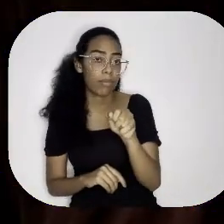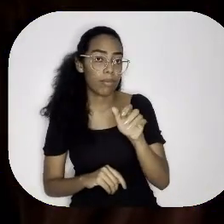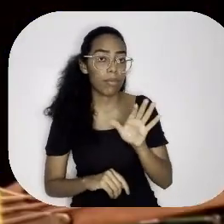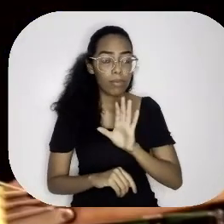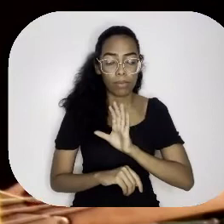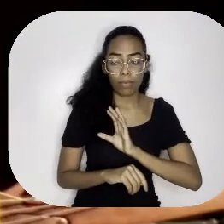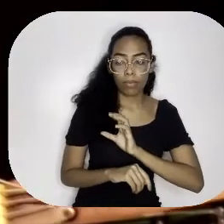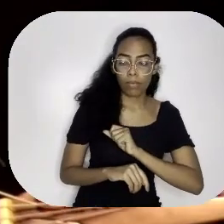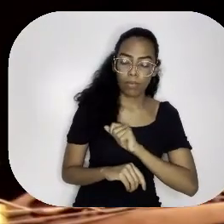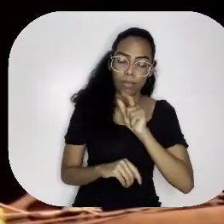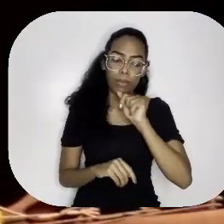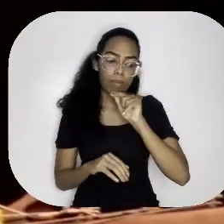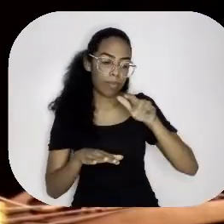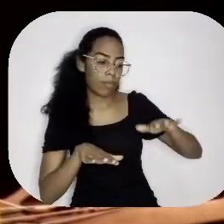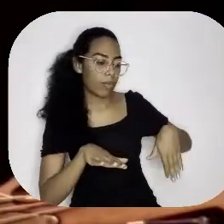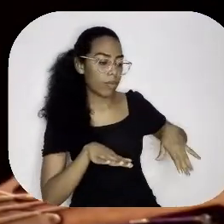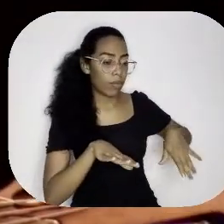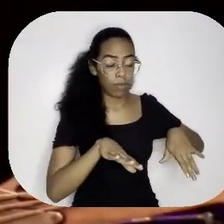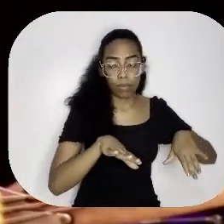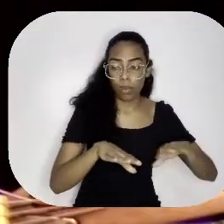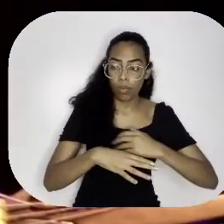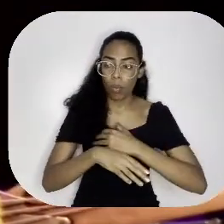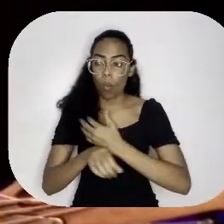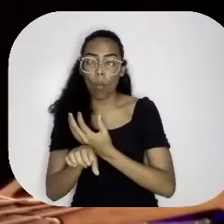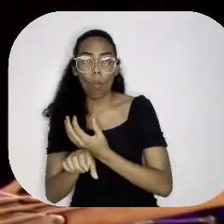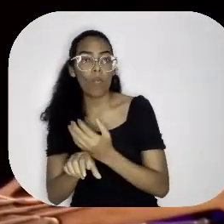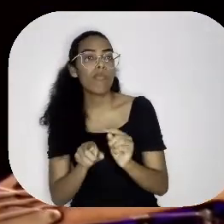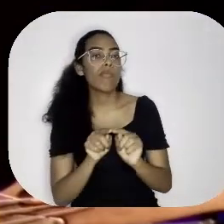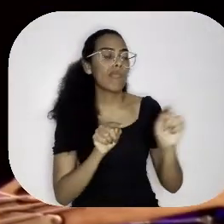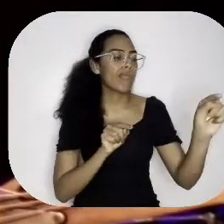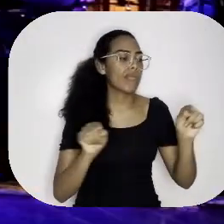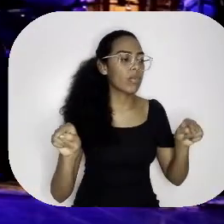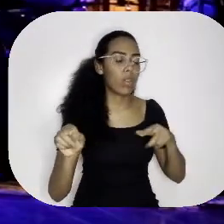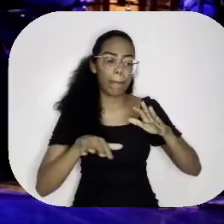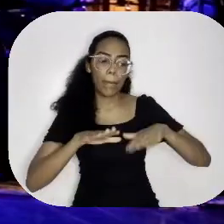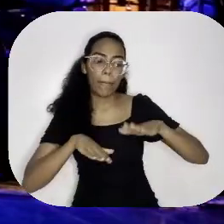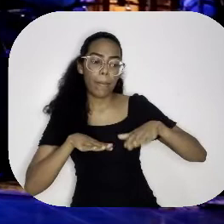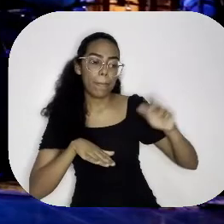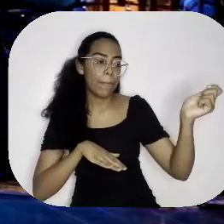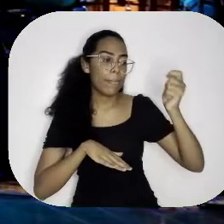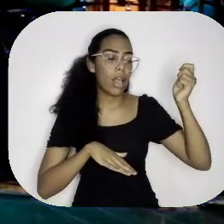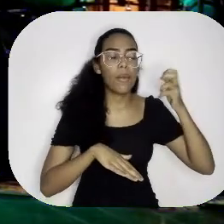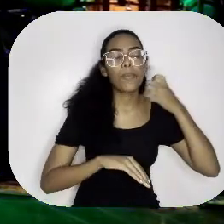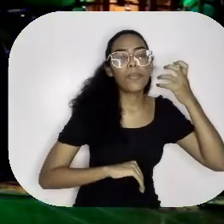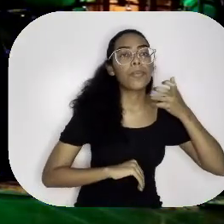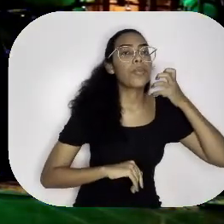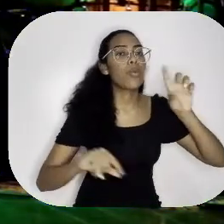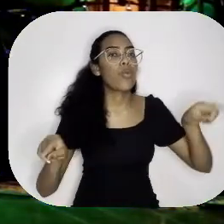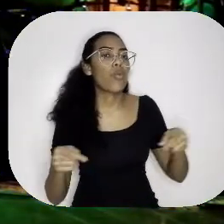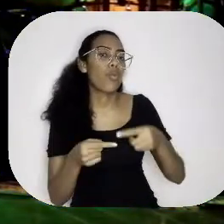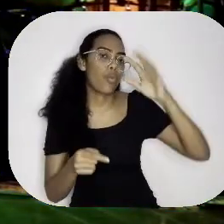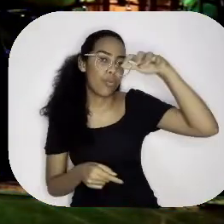Iemanjá é amar, do mar ao sertão, da terra ao luar, do pato que a canção.